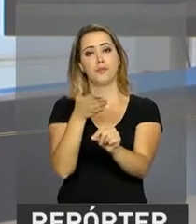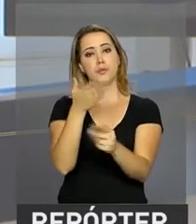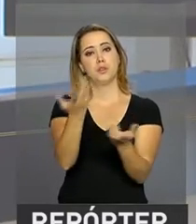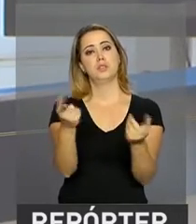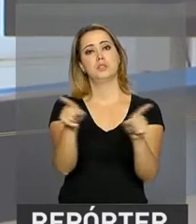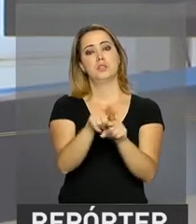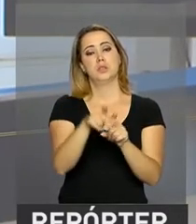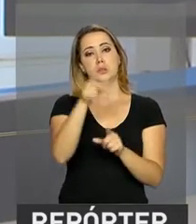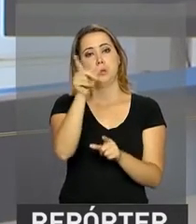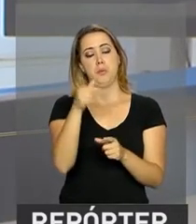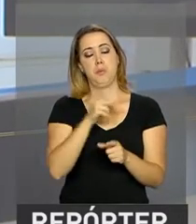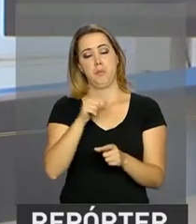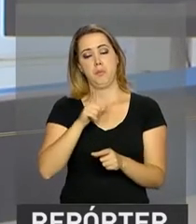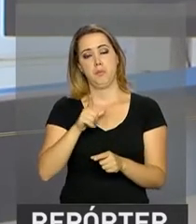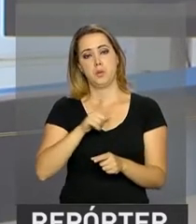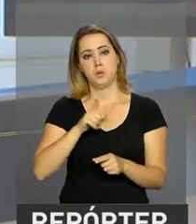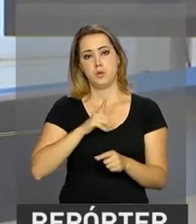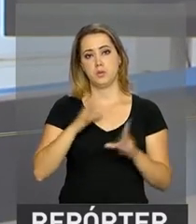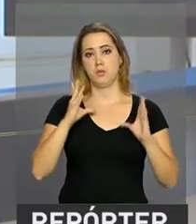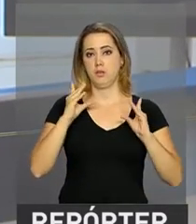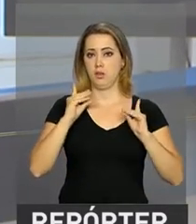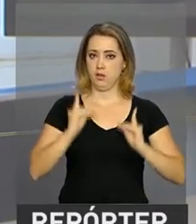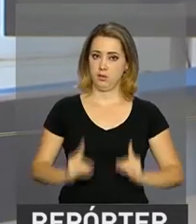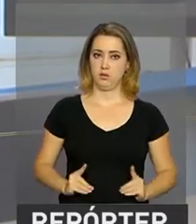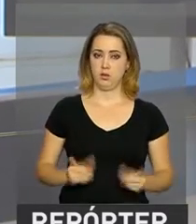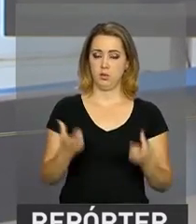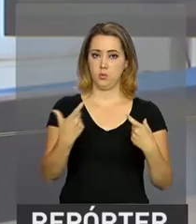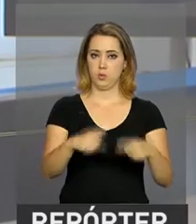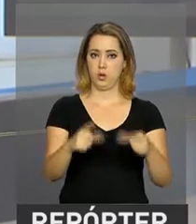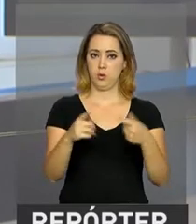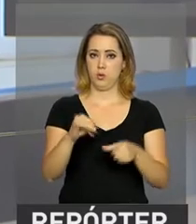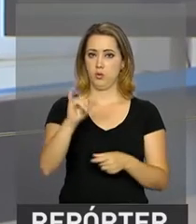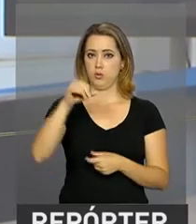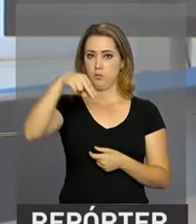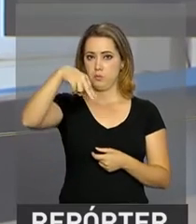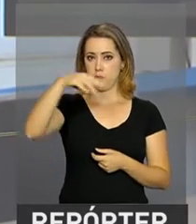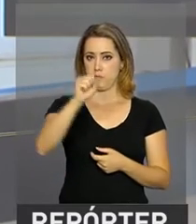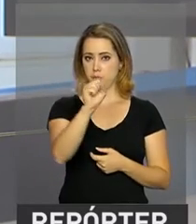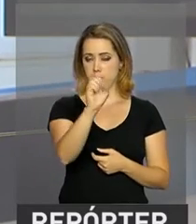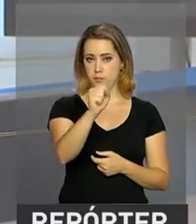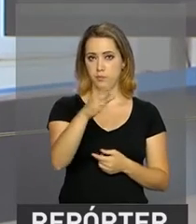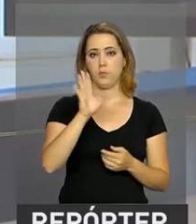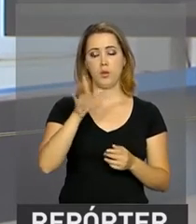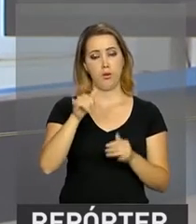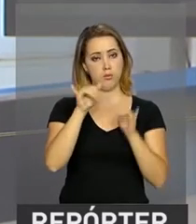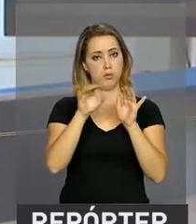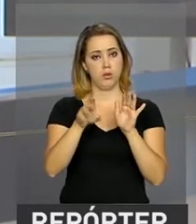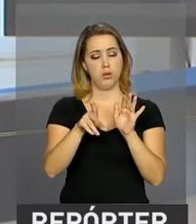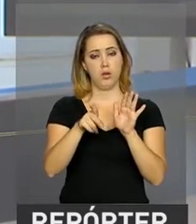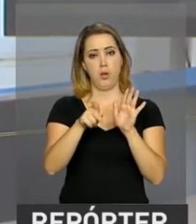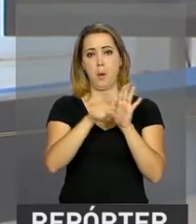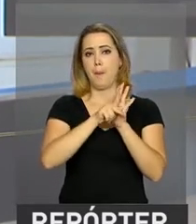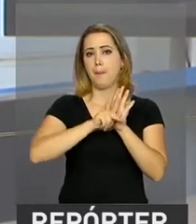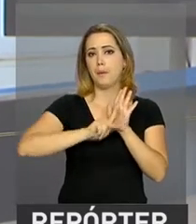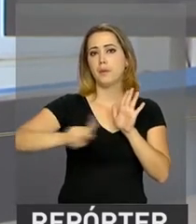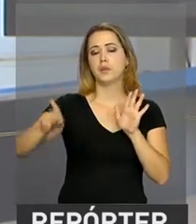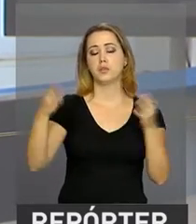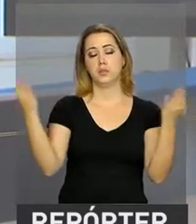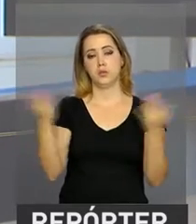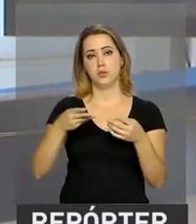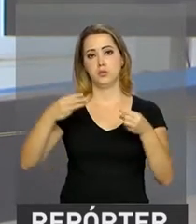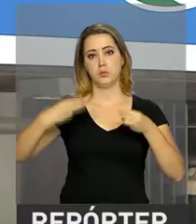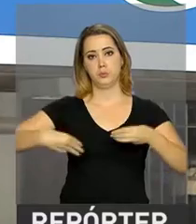pessoas com deficiência aos postos do inss a portaria foi publicada pelo ministério do desenvolvimento social e